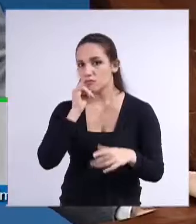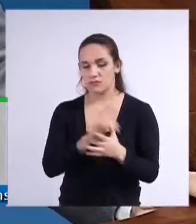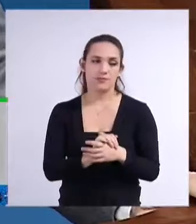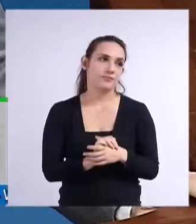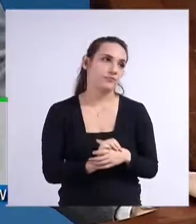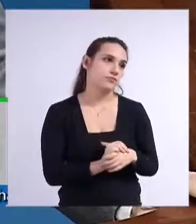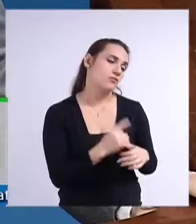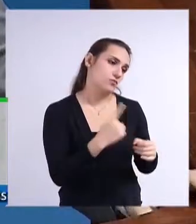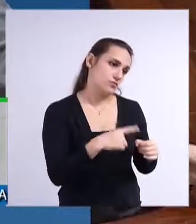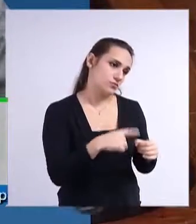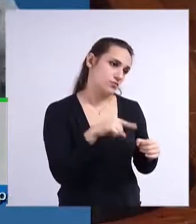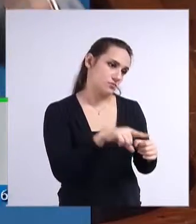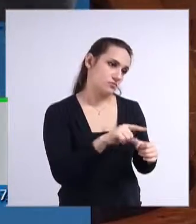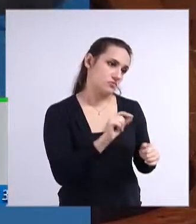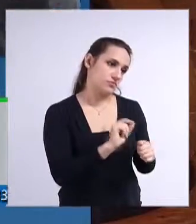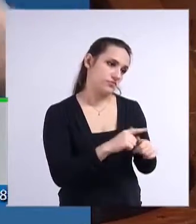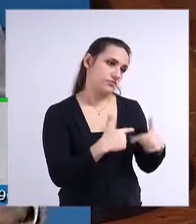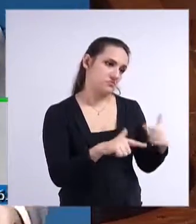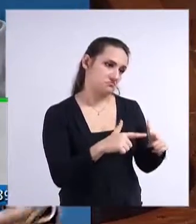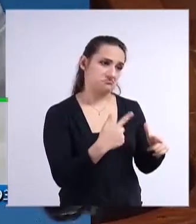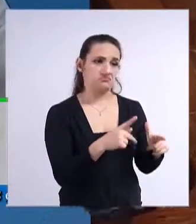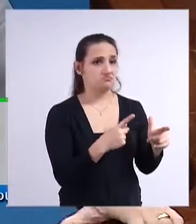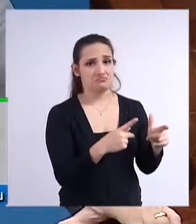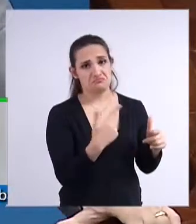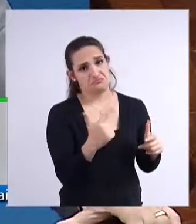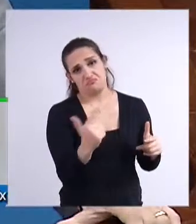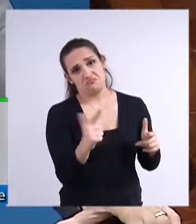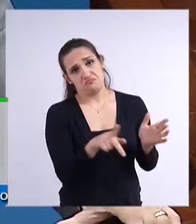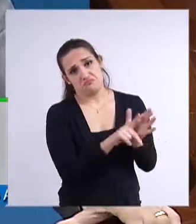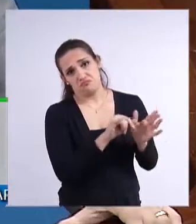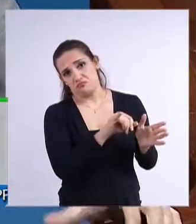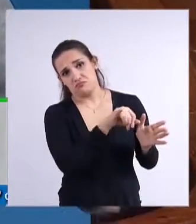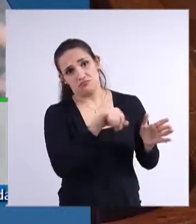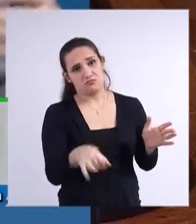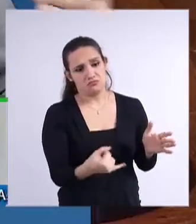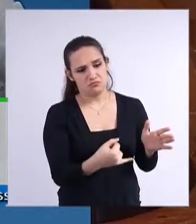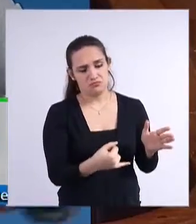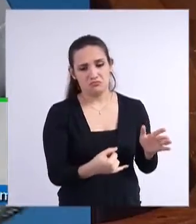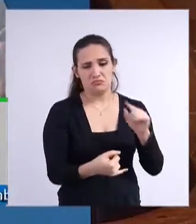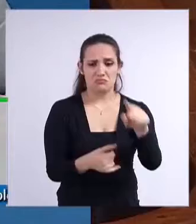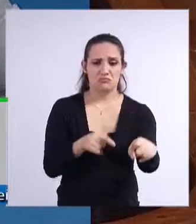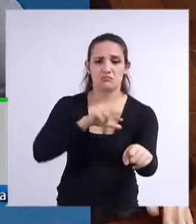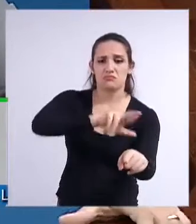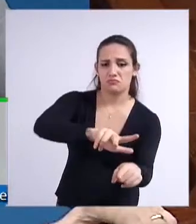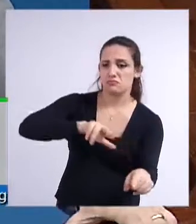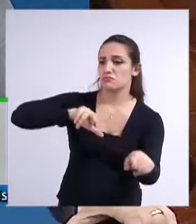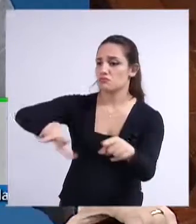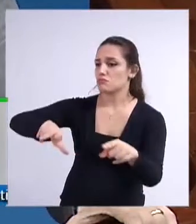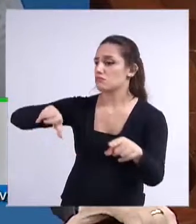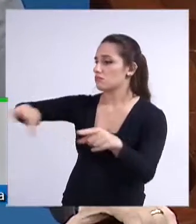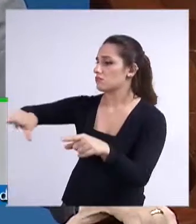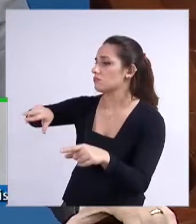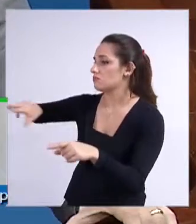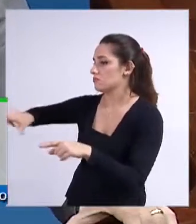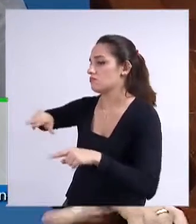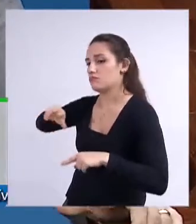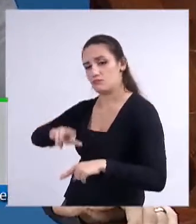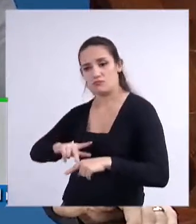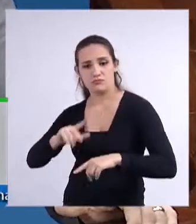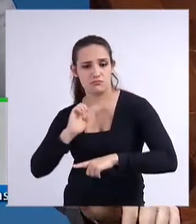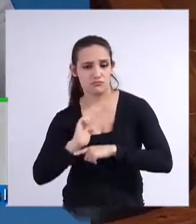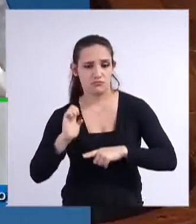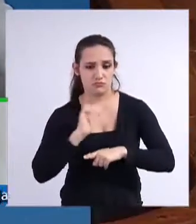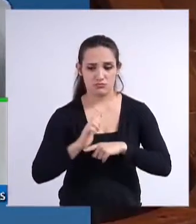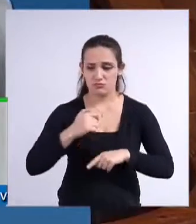forma, sem ter um planejamento único, o Estado trabalhando de outra, e